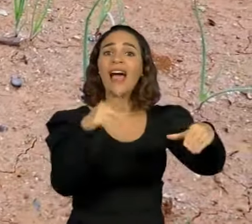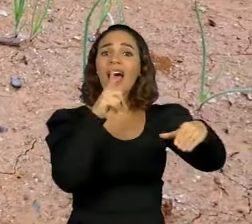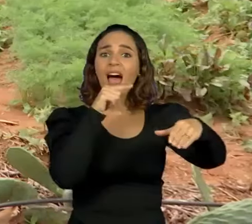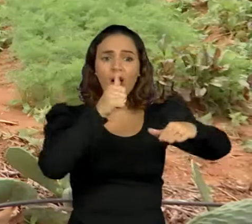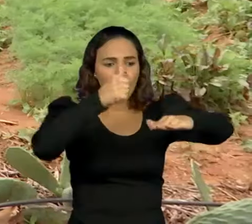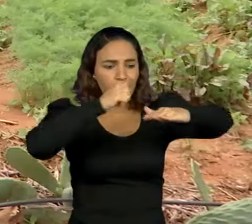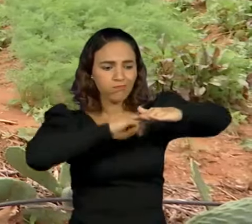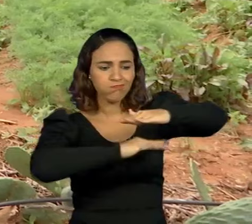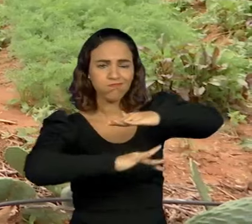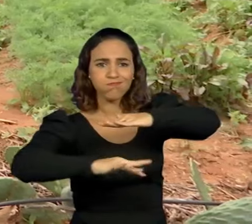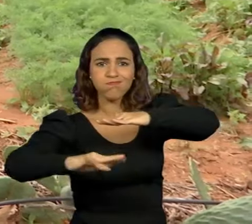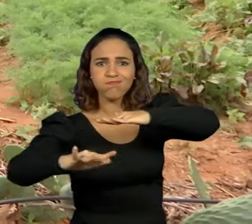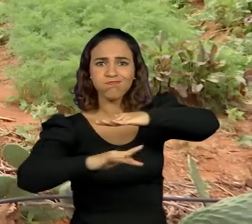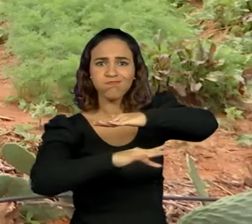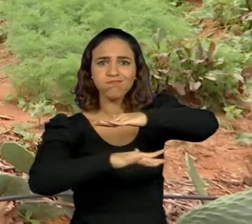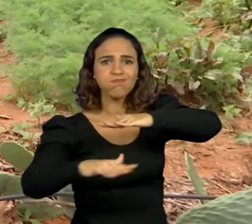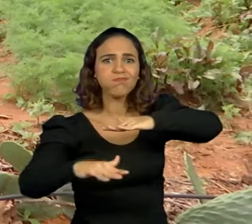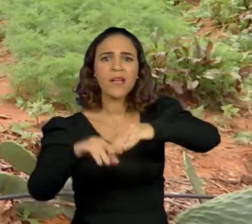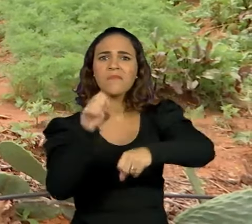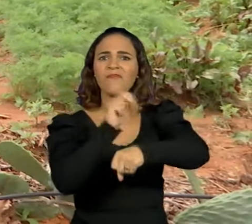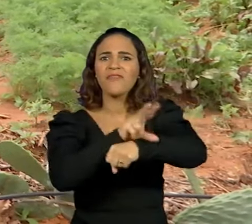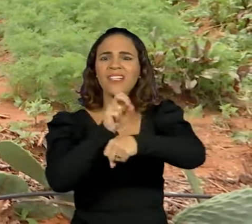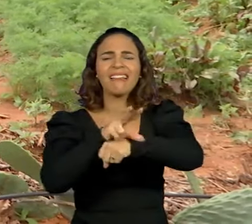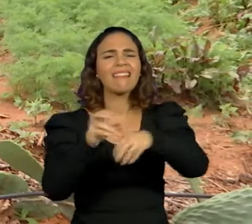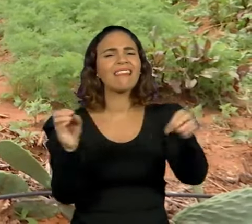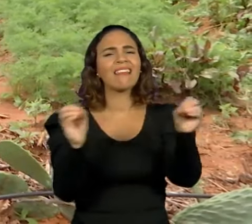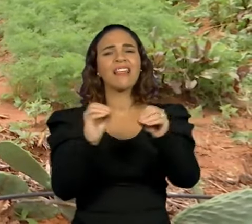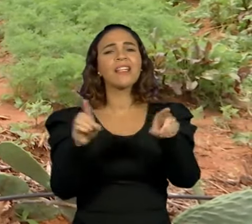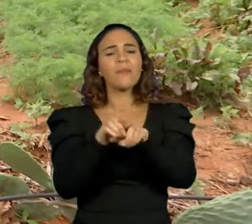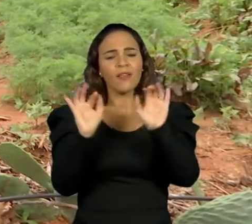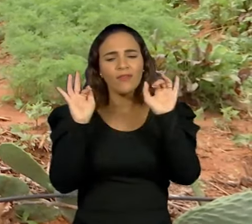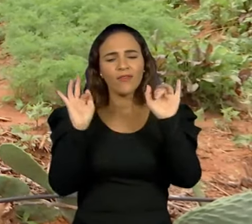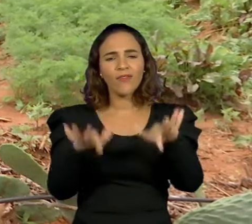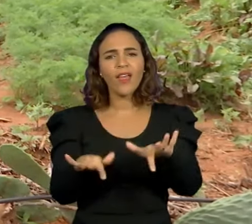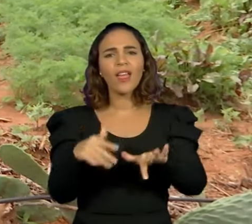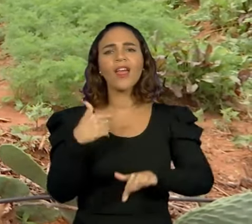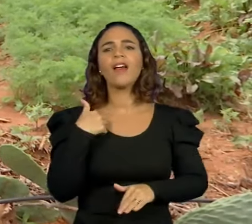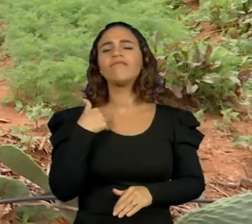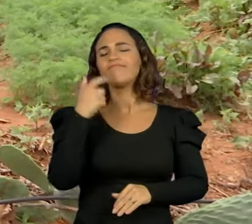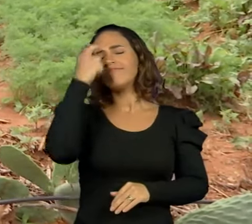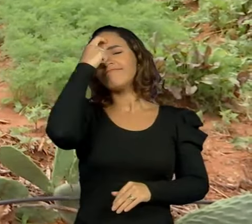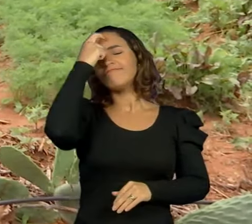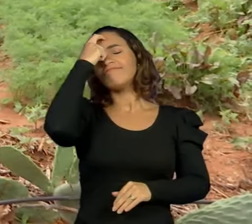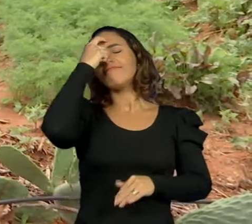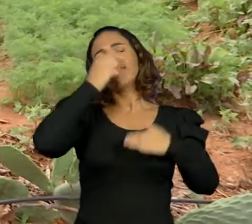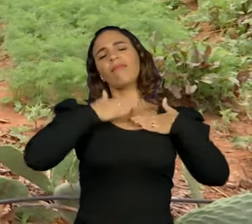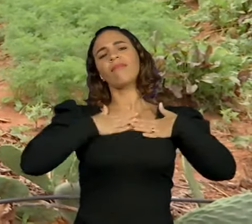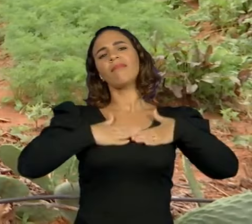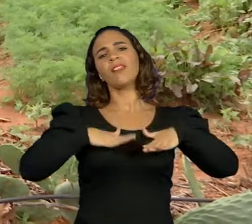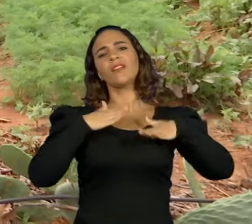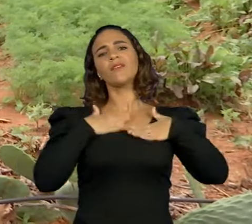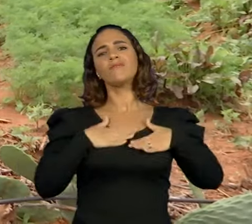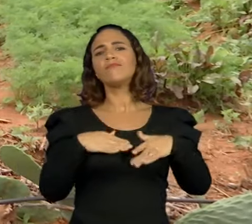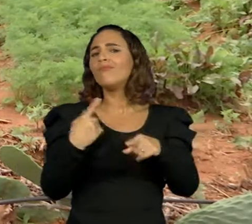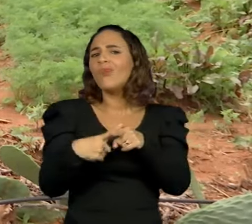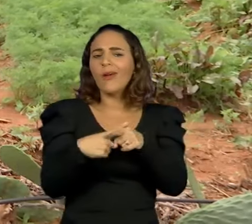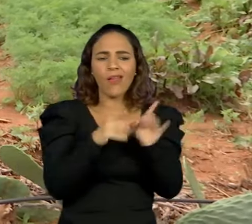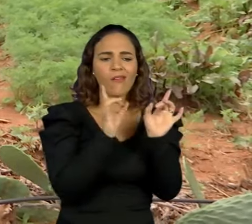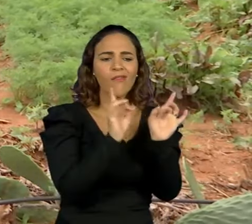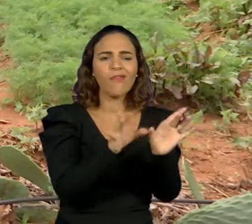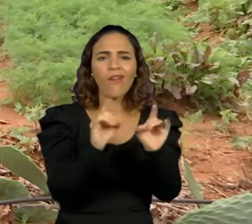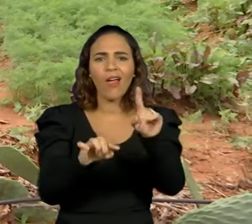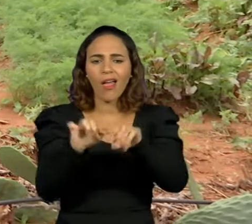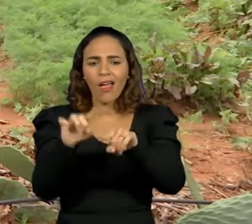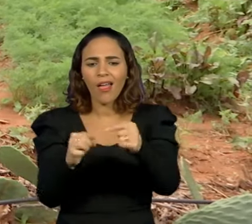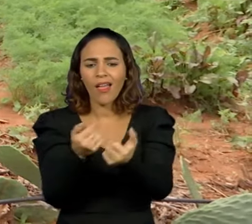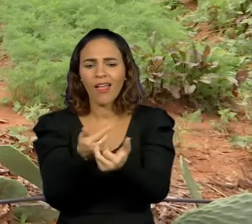freático. E no final também com a consciência tranquila de saber que a gente vendeu as verduras da gente, a